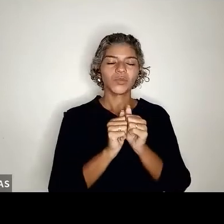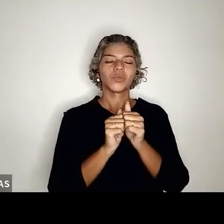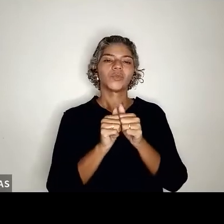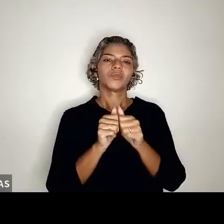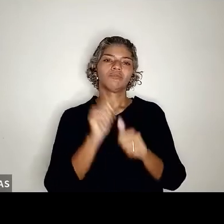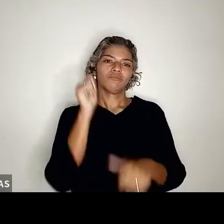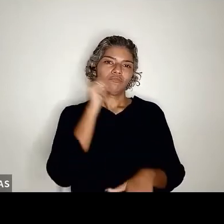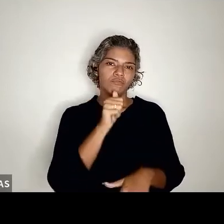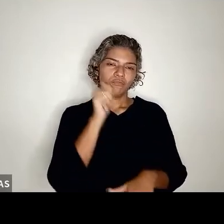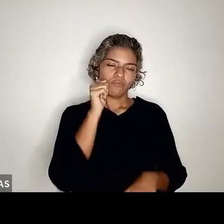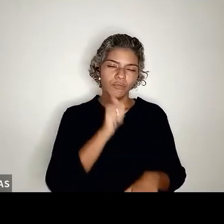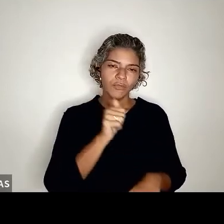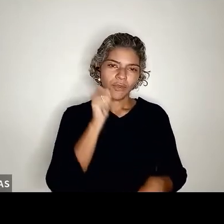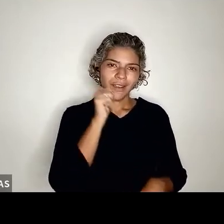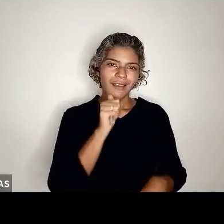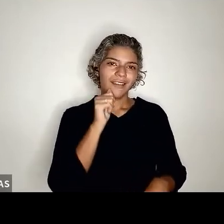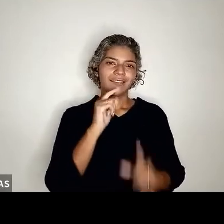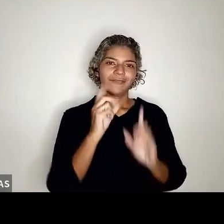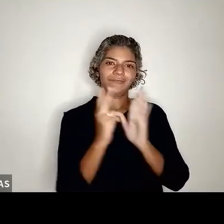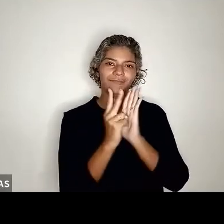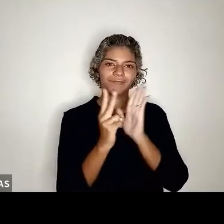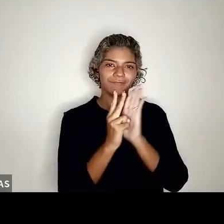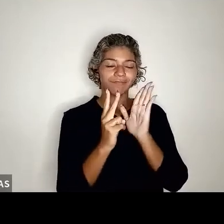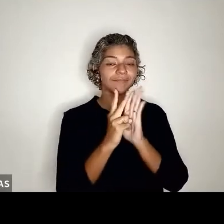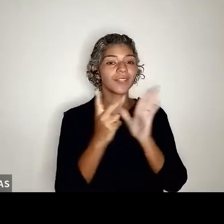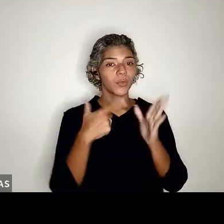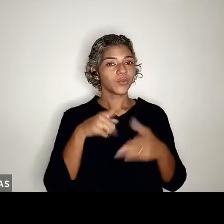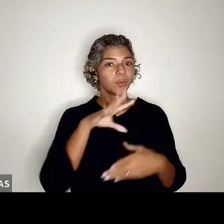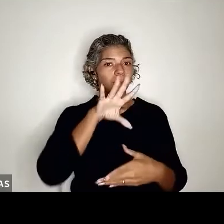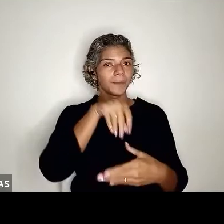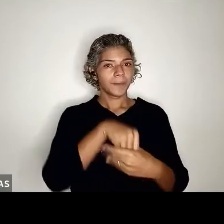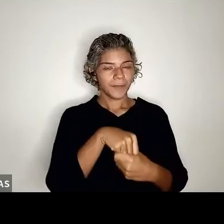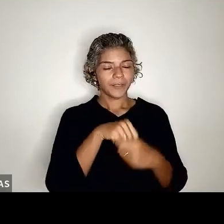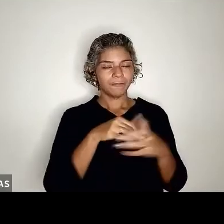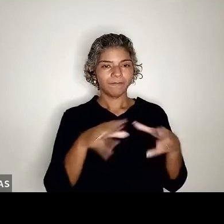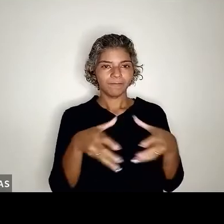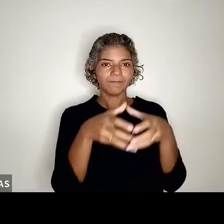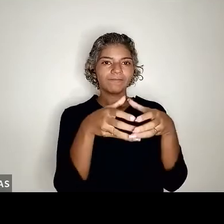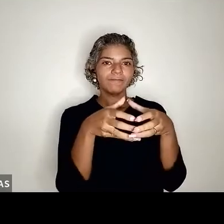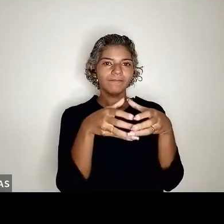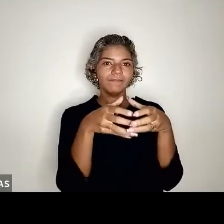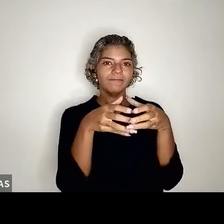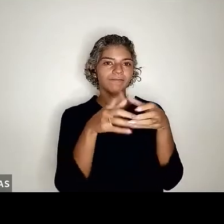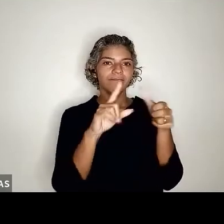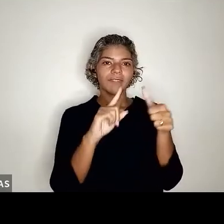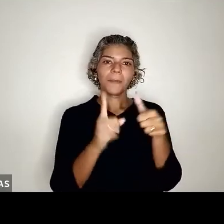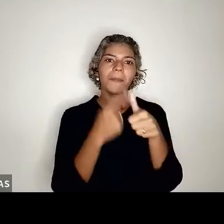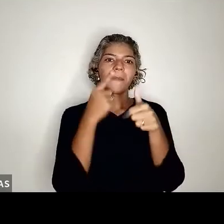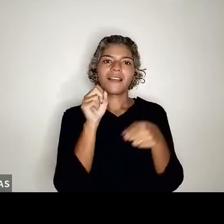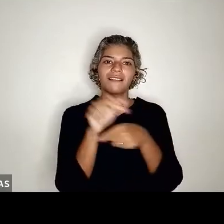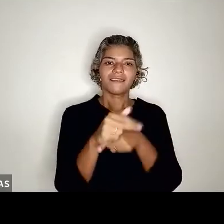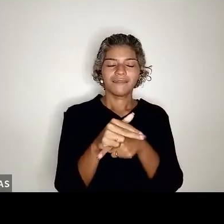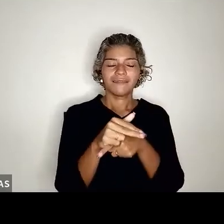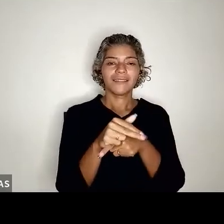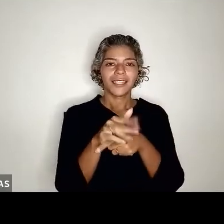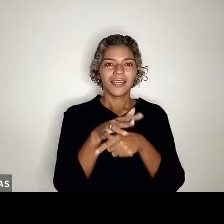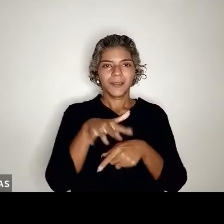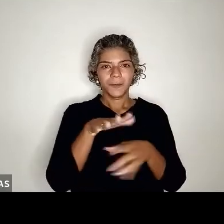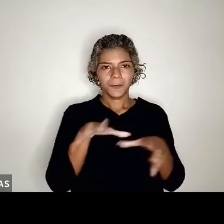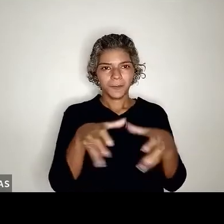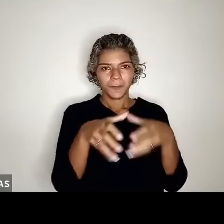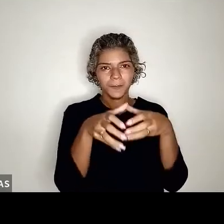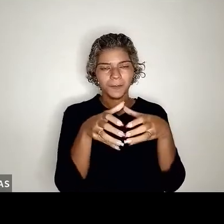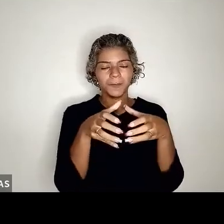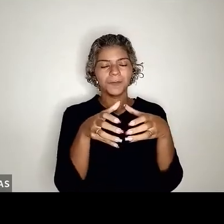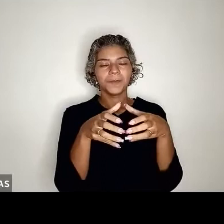da Ancestralidade, a qual faço parte também. Sou a primeira a entrar Universidade